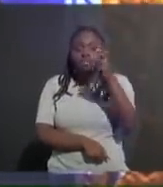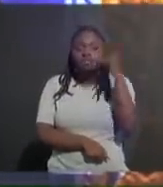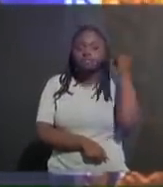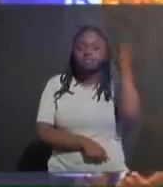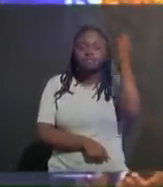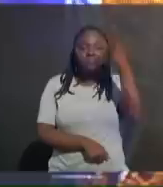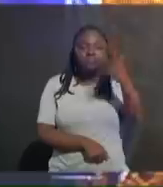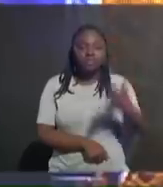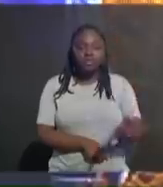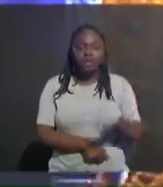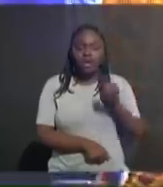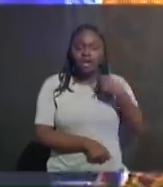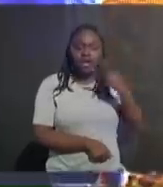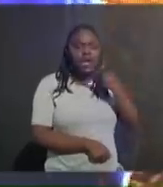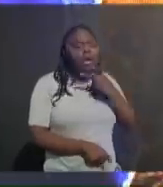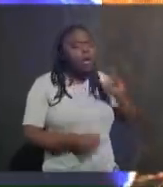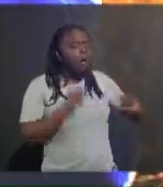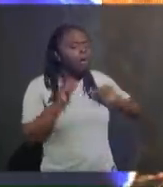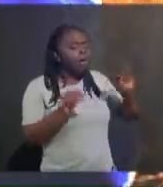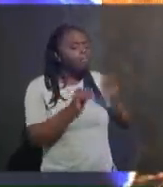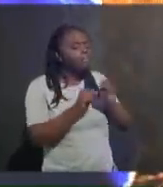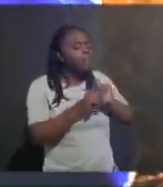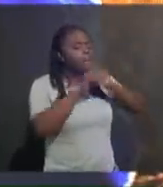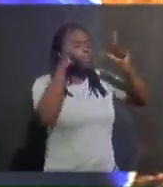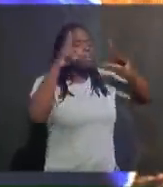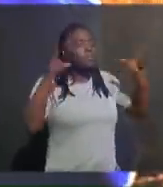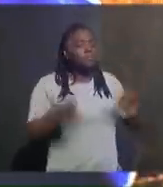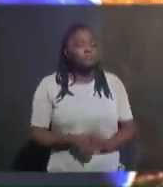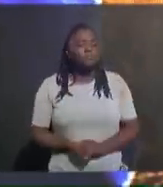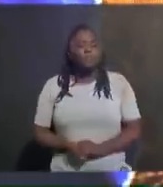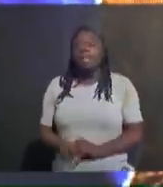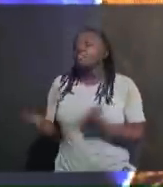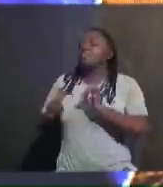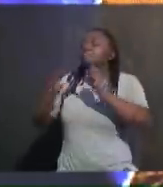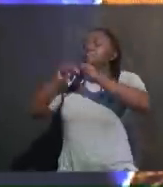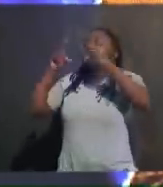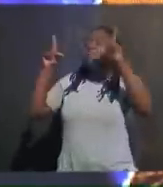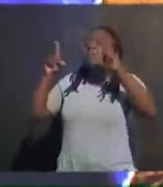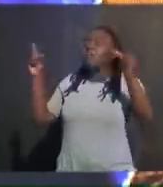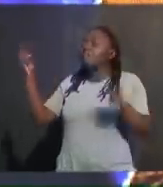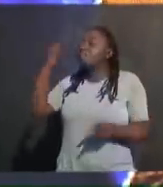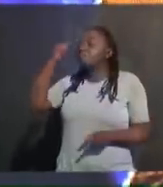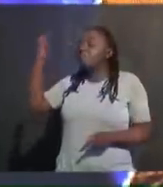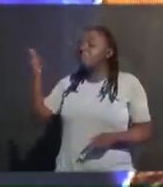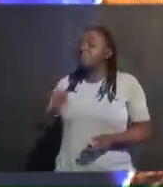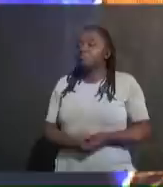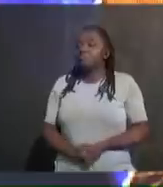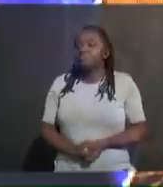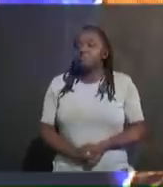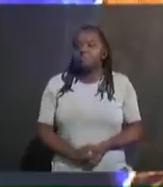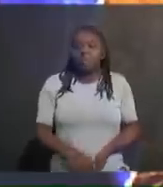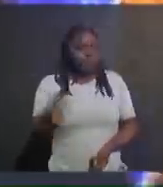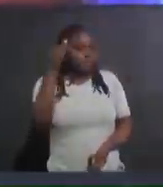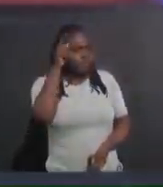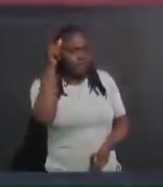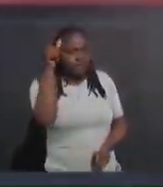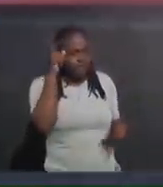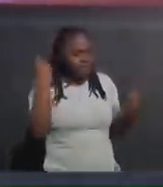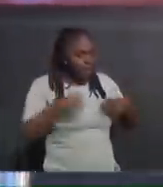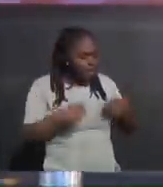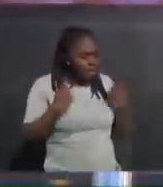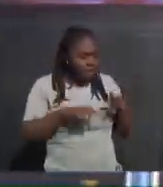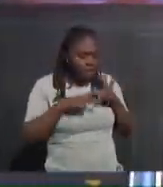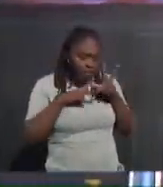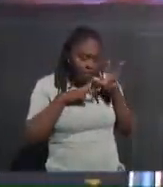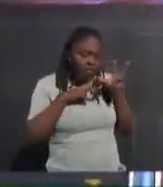5 da manhã. Eu falo: o que você estava fazendo acordado? Não, acordado. Isso é demônio, você tem que dormir.